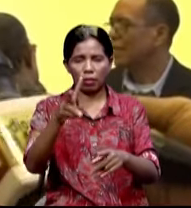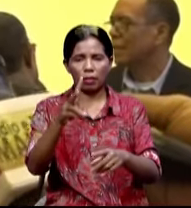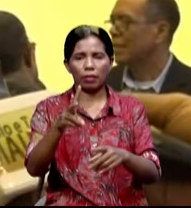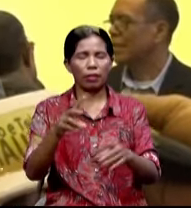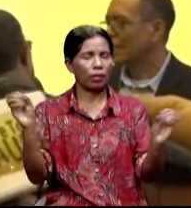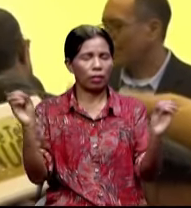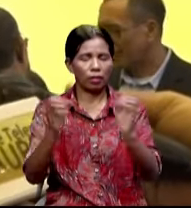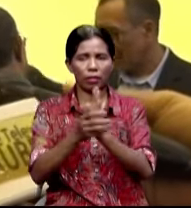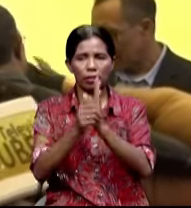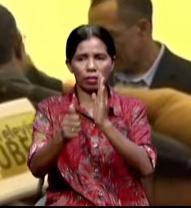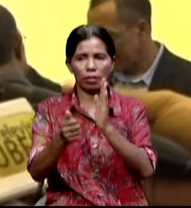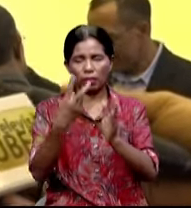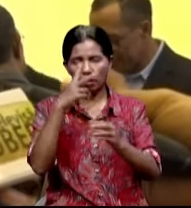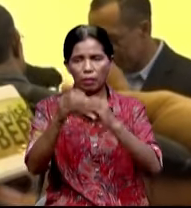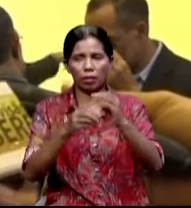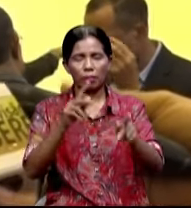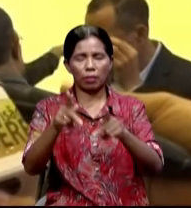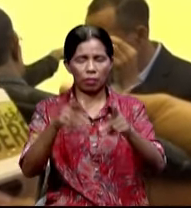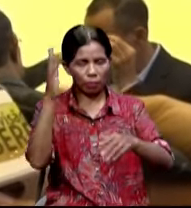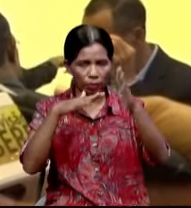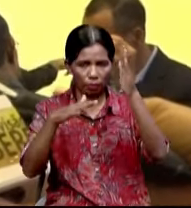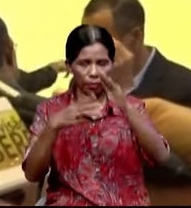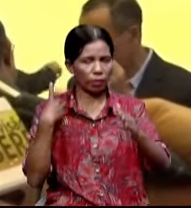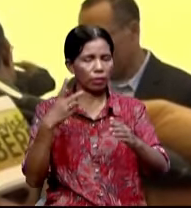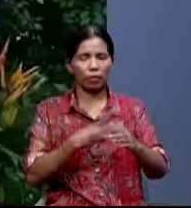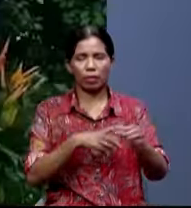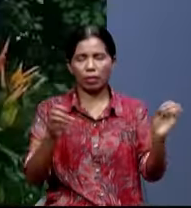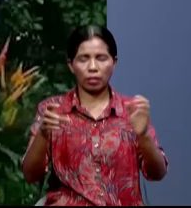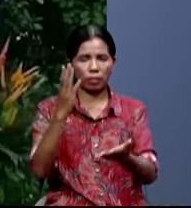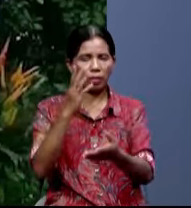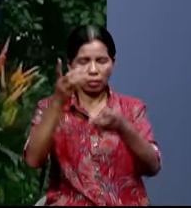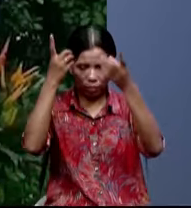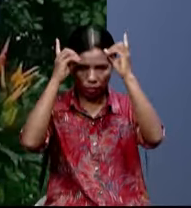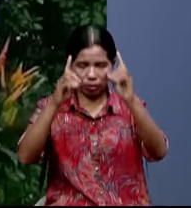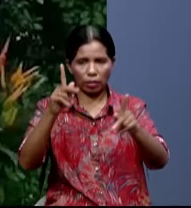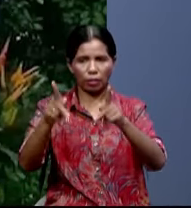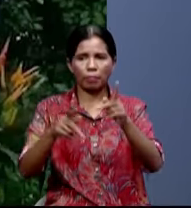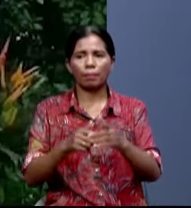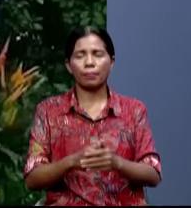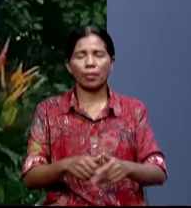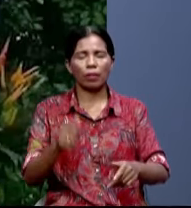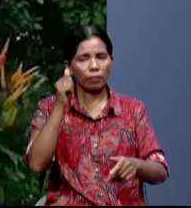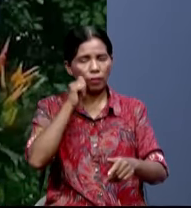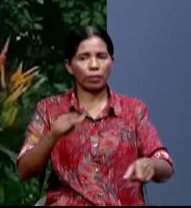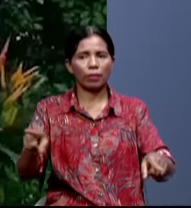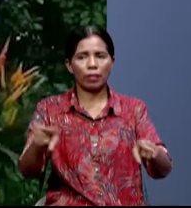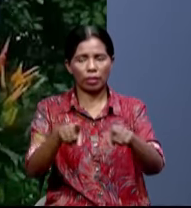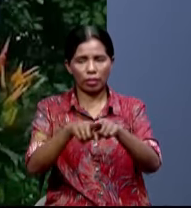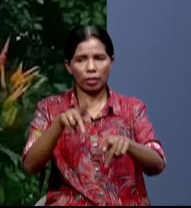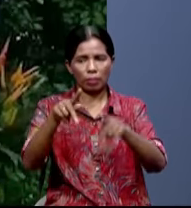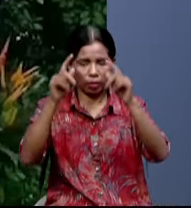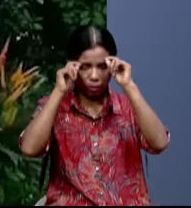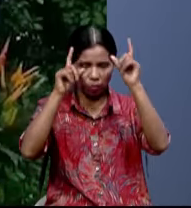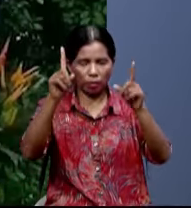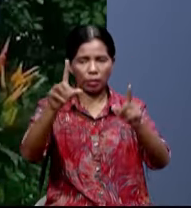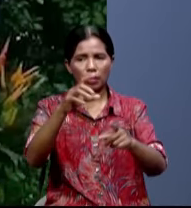la iha capacidade atu resolve o meu problema ita la iha autoridade atu julga ema. Casamento ho sexo hanesan entre cidadão timoroan ida